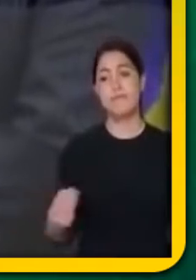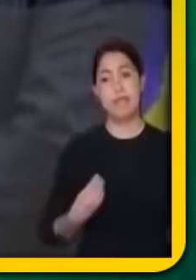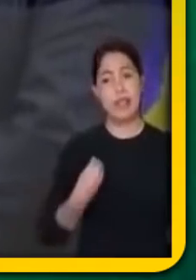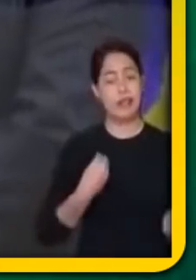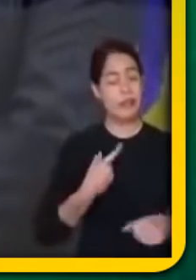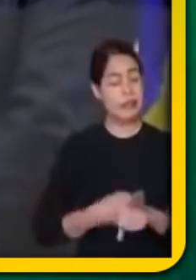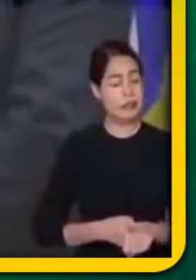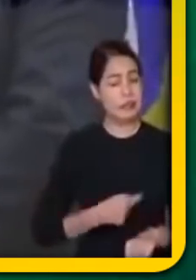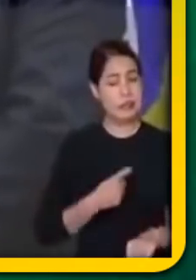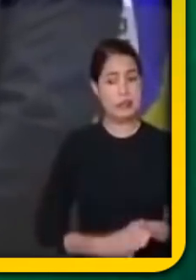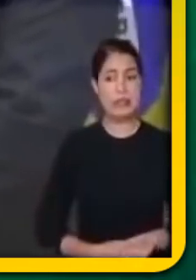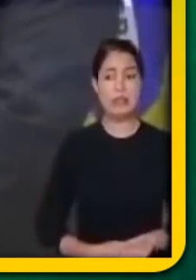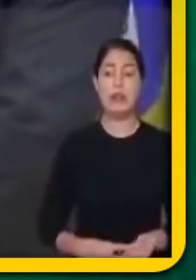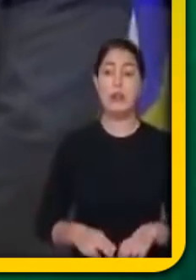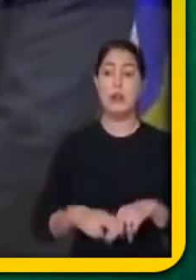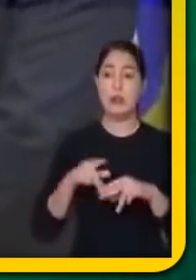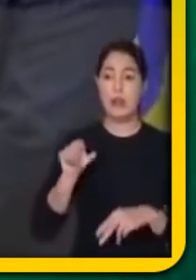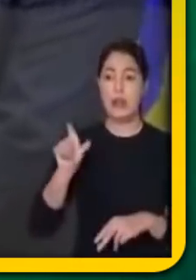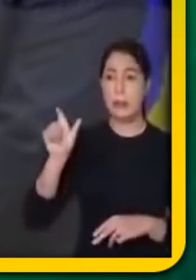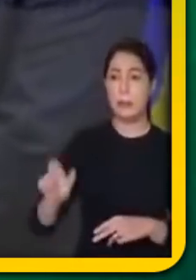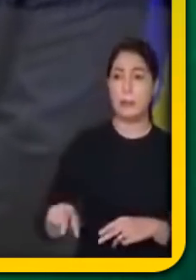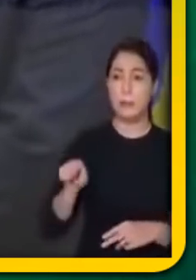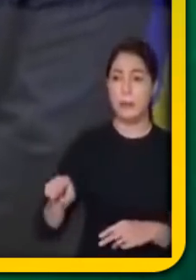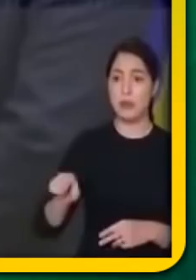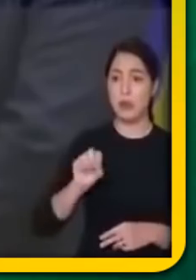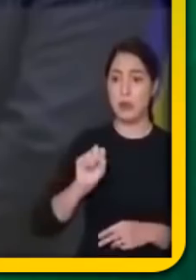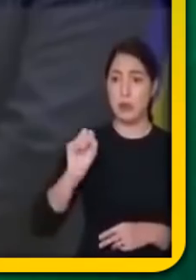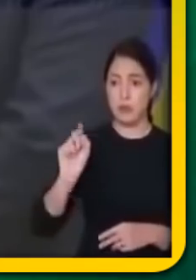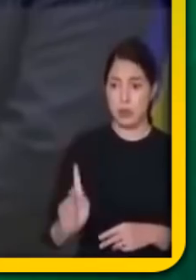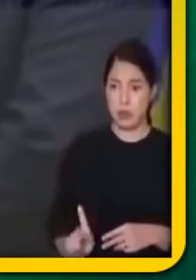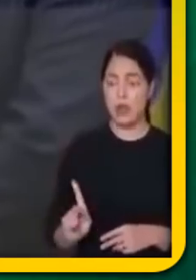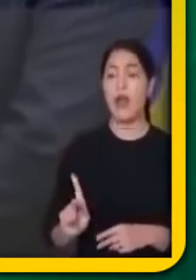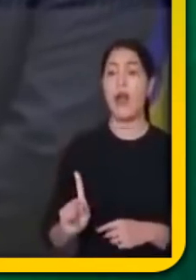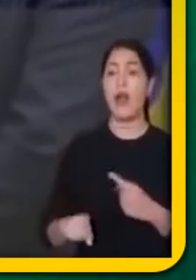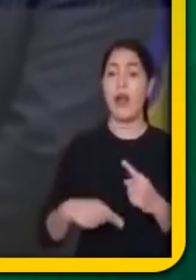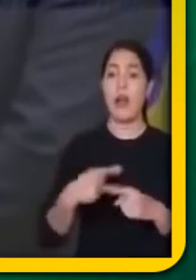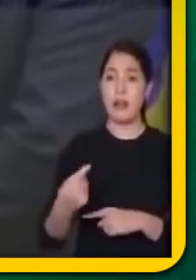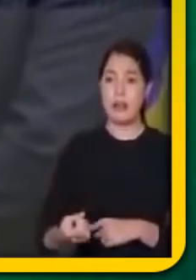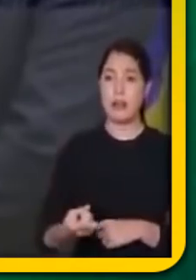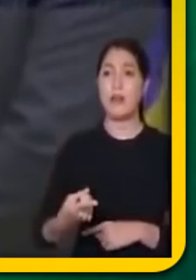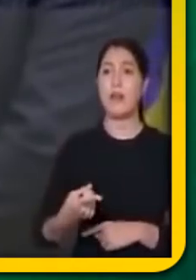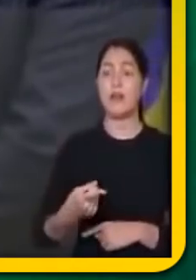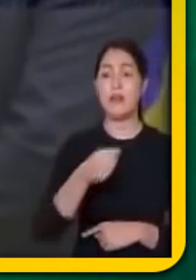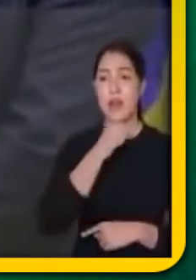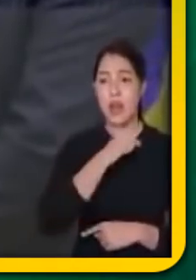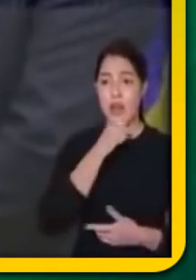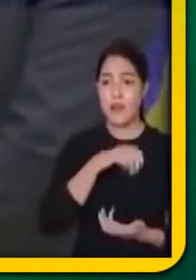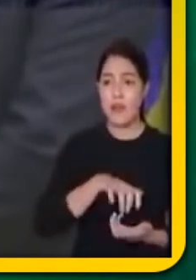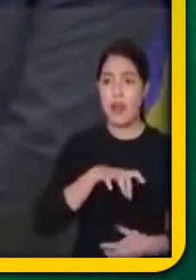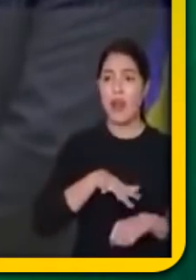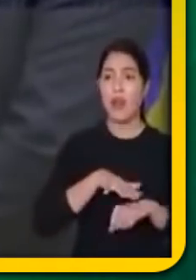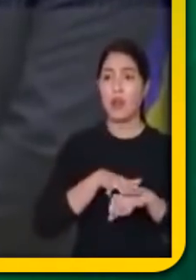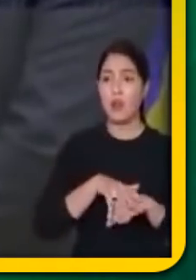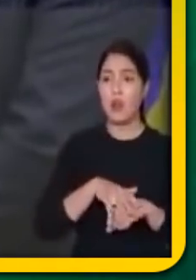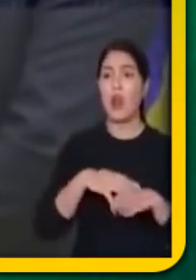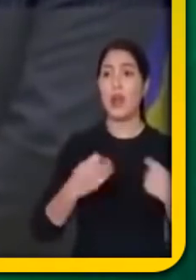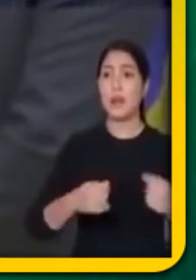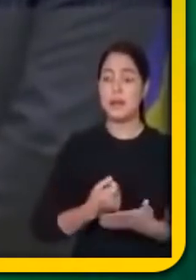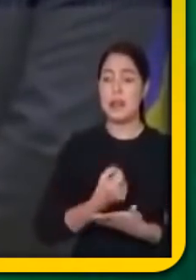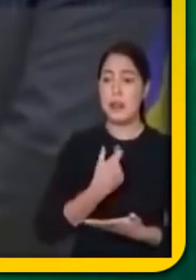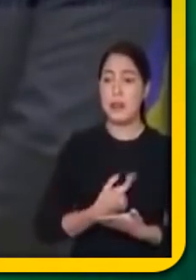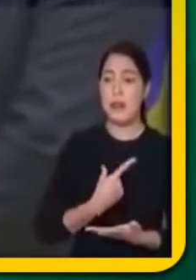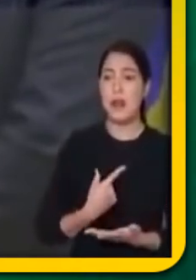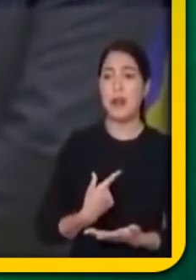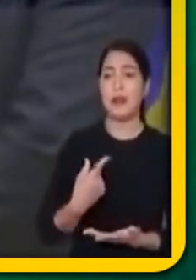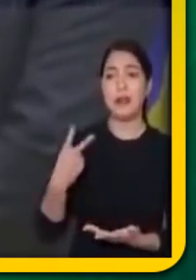velho e o custo de vida dele aumenta. Então, aposentado, e eu tive essa oportunidade quando fui o relator do aumento dos